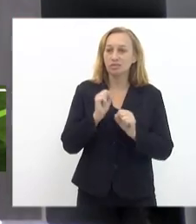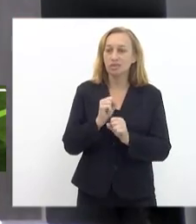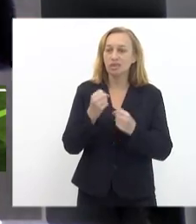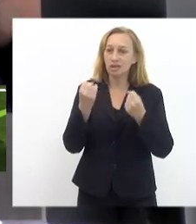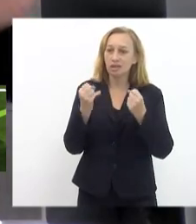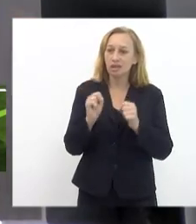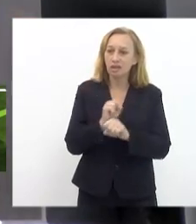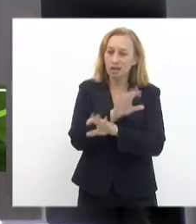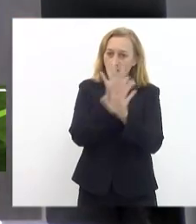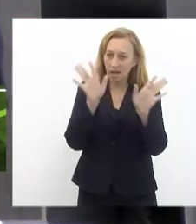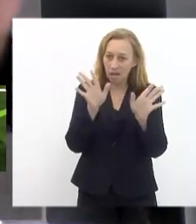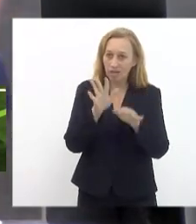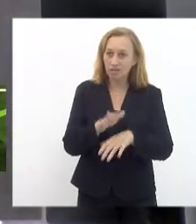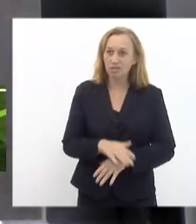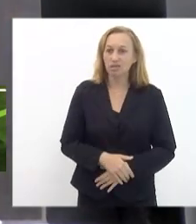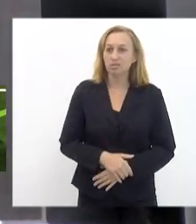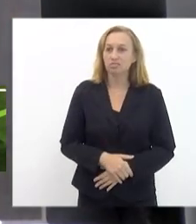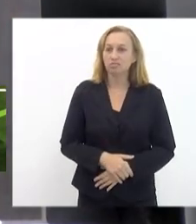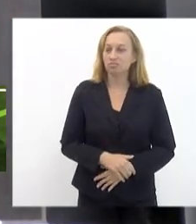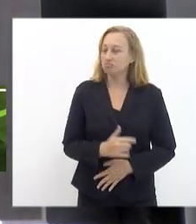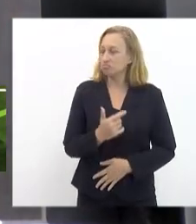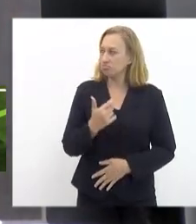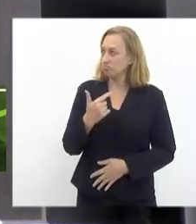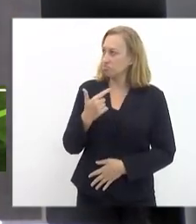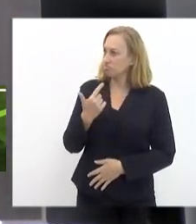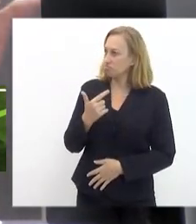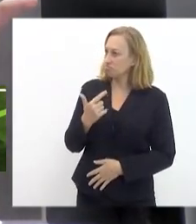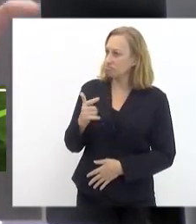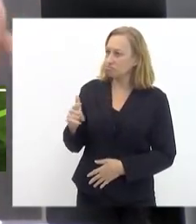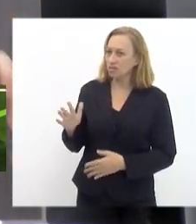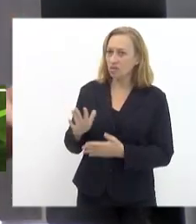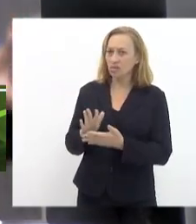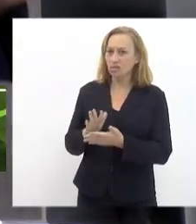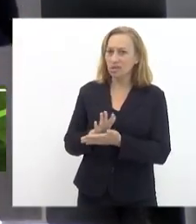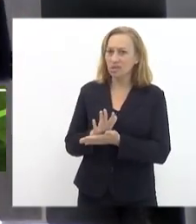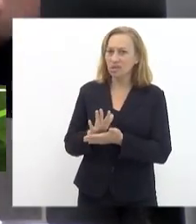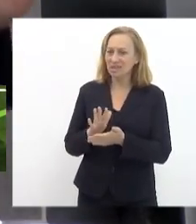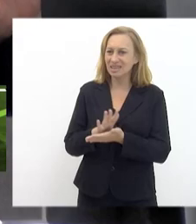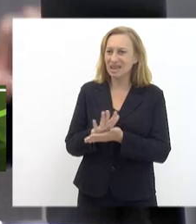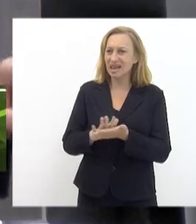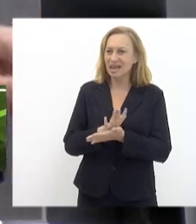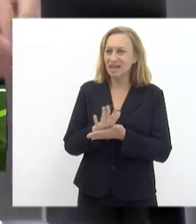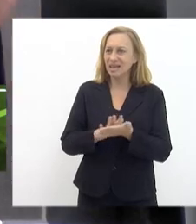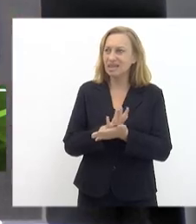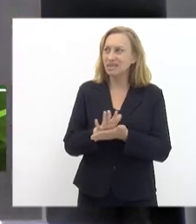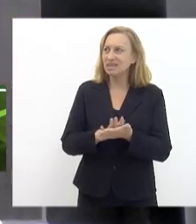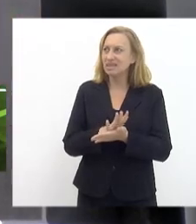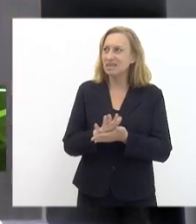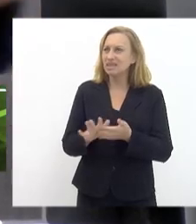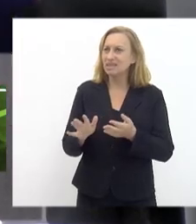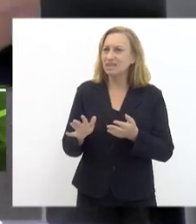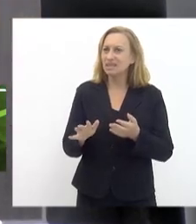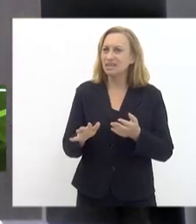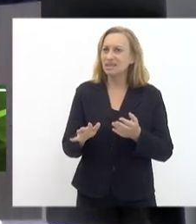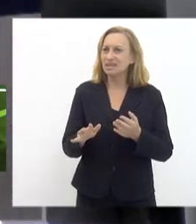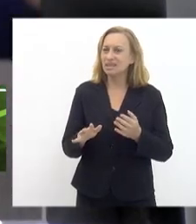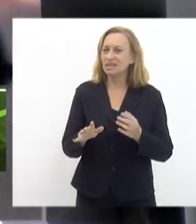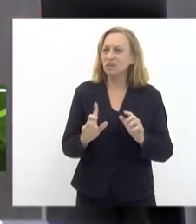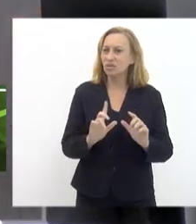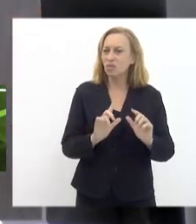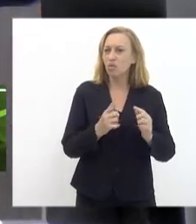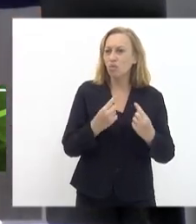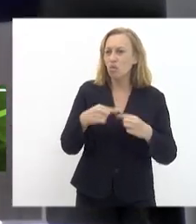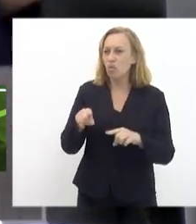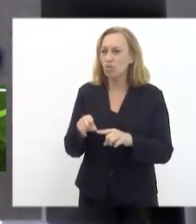que eu por exemplo não tenho nenhuma reparação a fazer em relação digamos alguns profissionais da